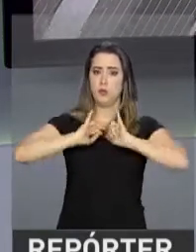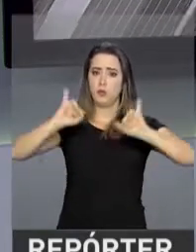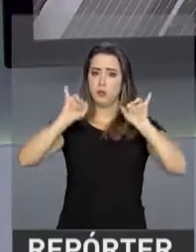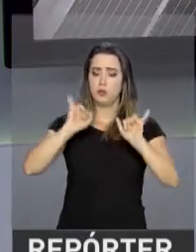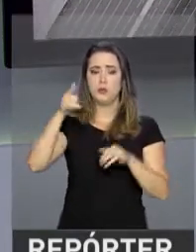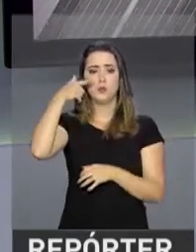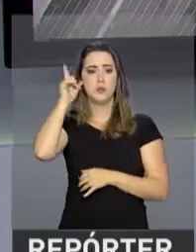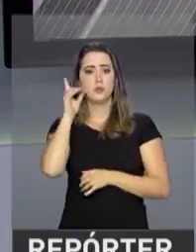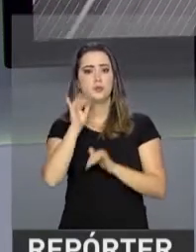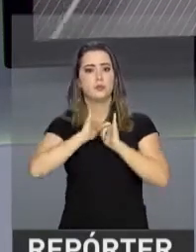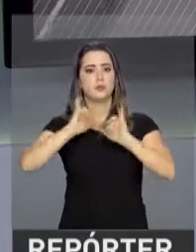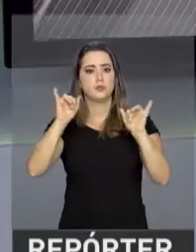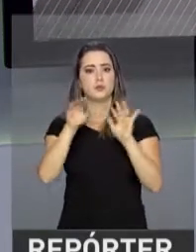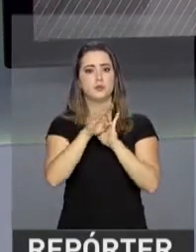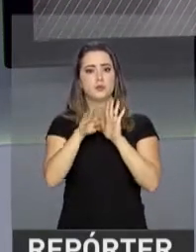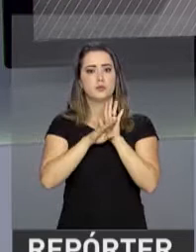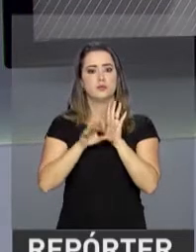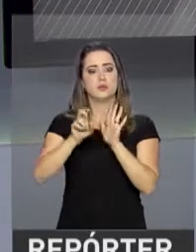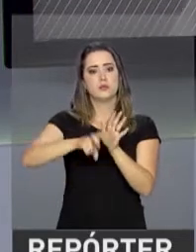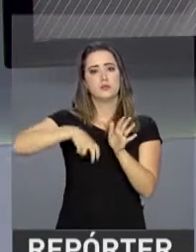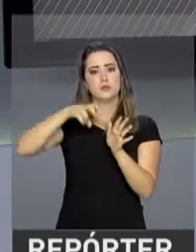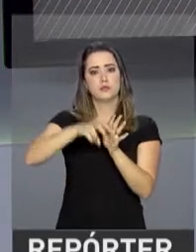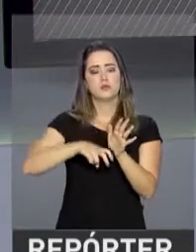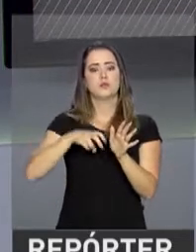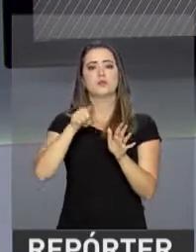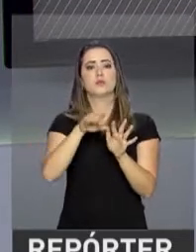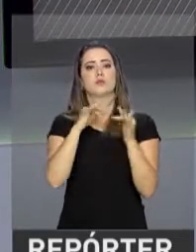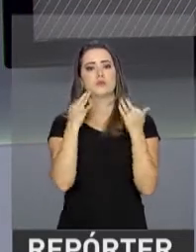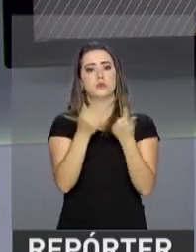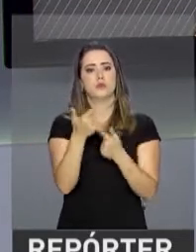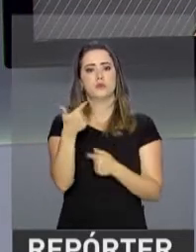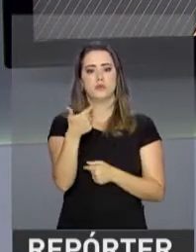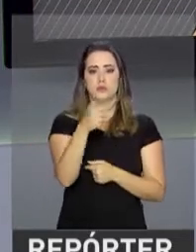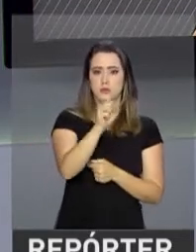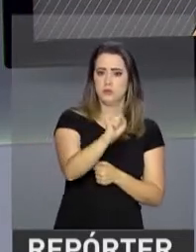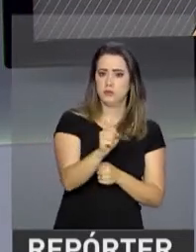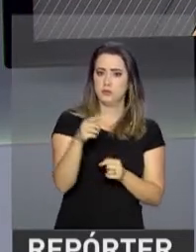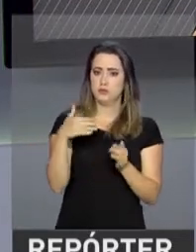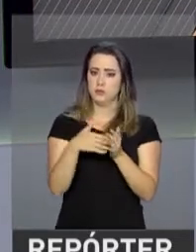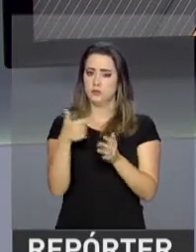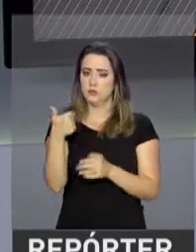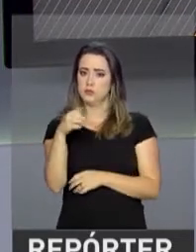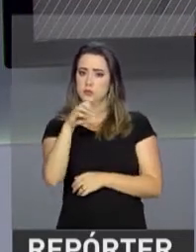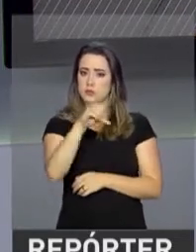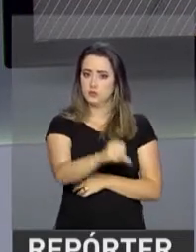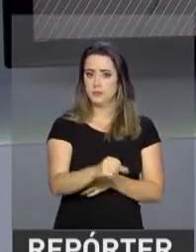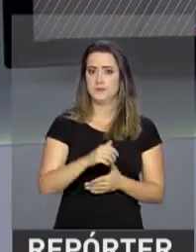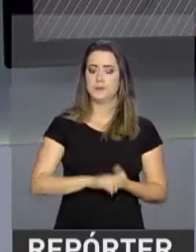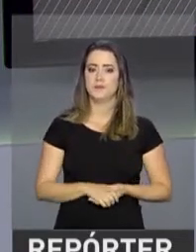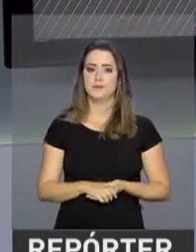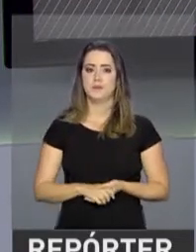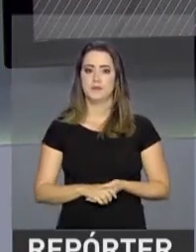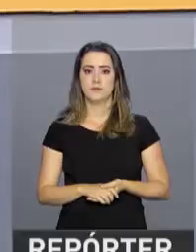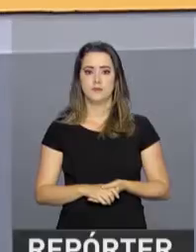ontem no lançamento do plano safra da agricultura familiar de 2018 e 2019